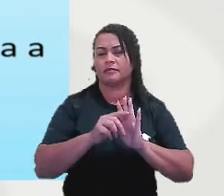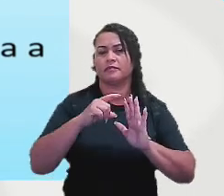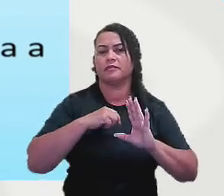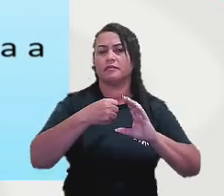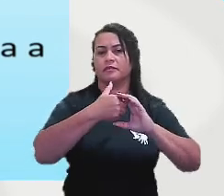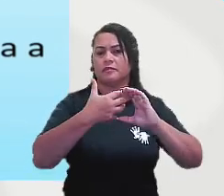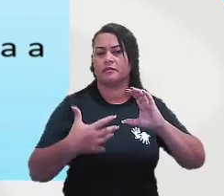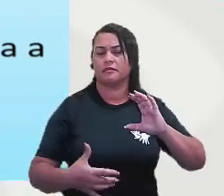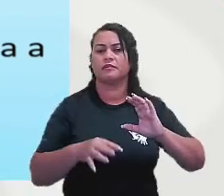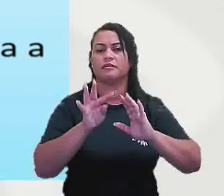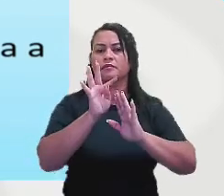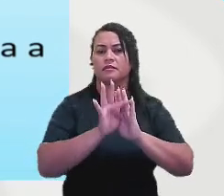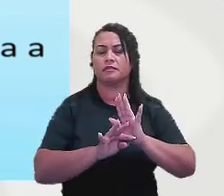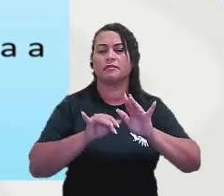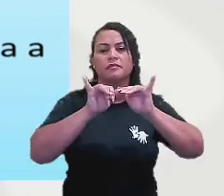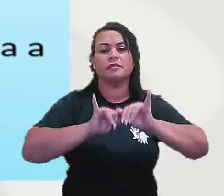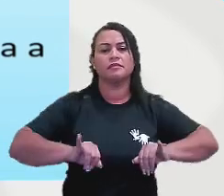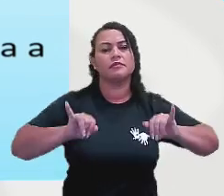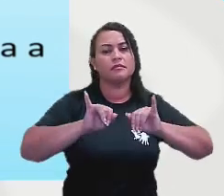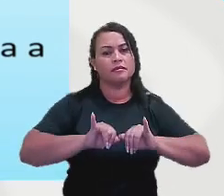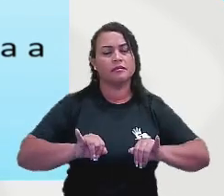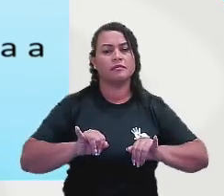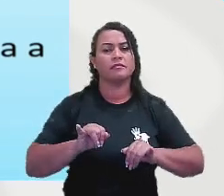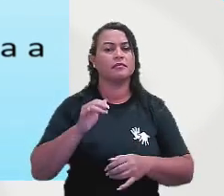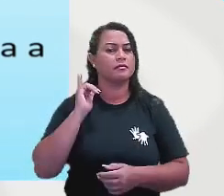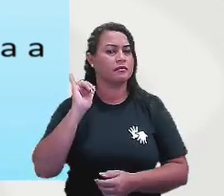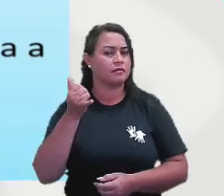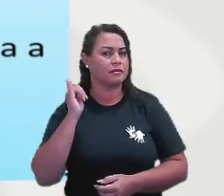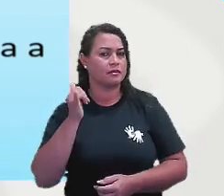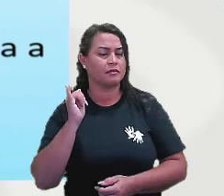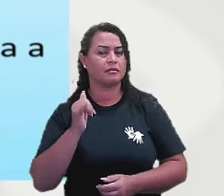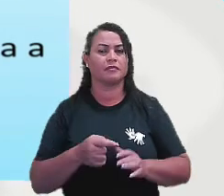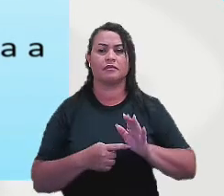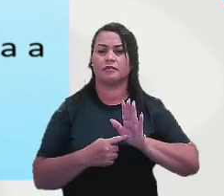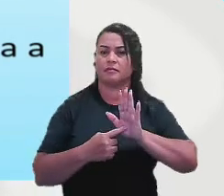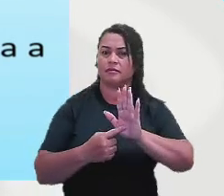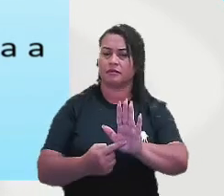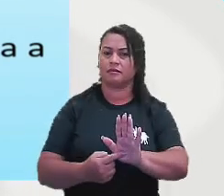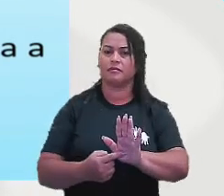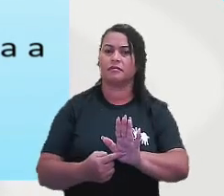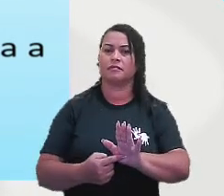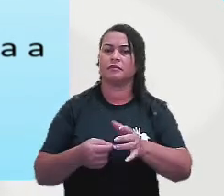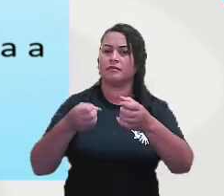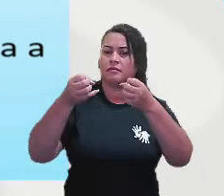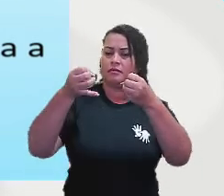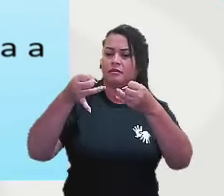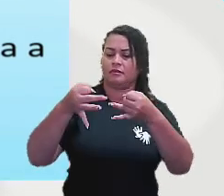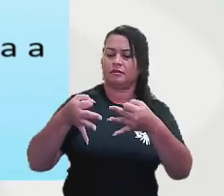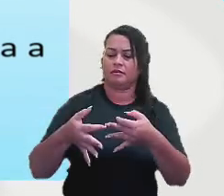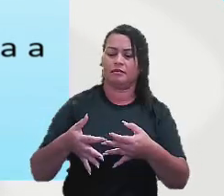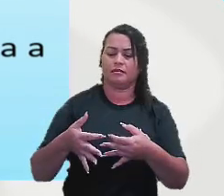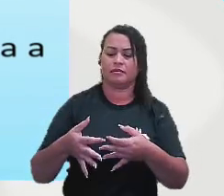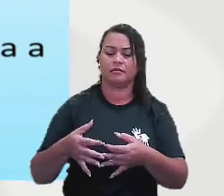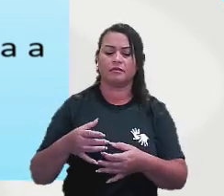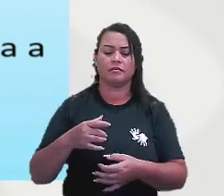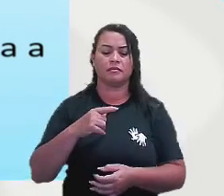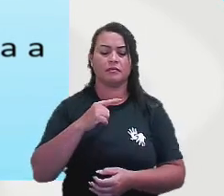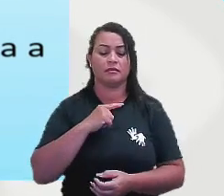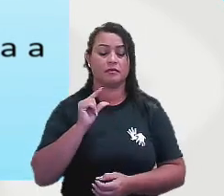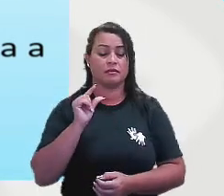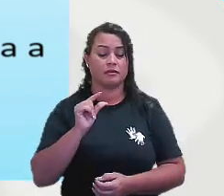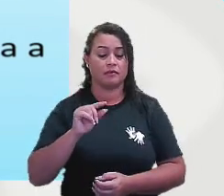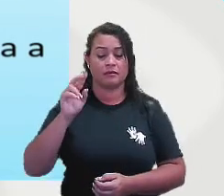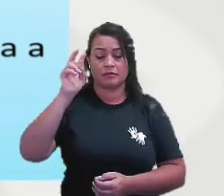um texto informativo, narrativo, expositivo e descritivo. Um pouco de